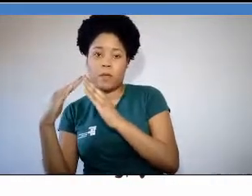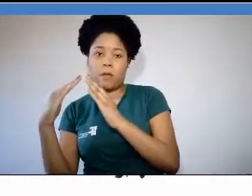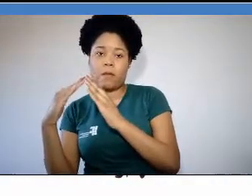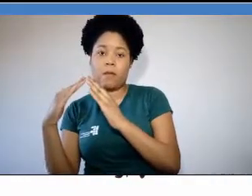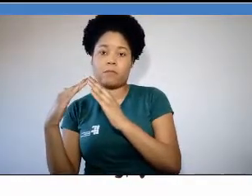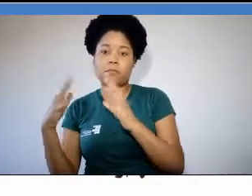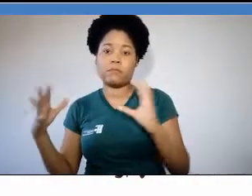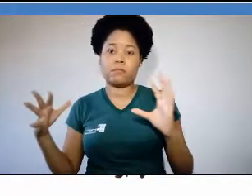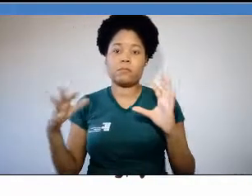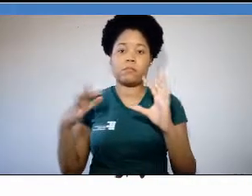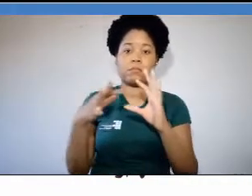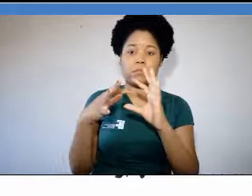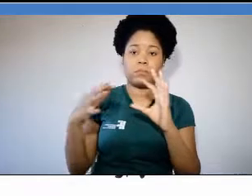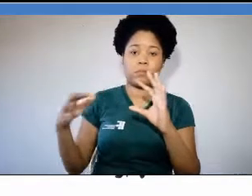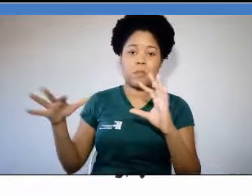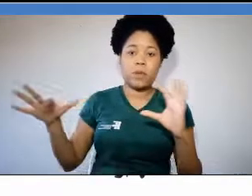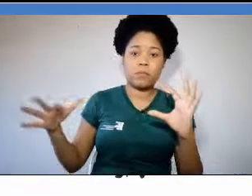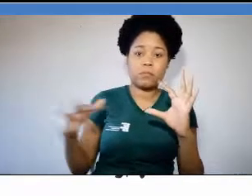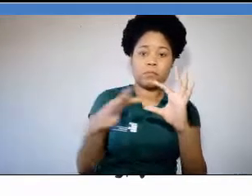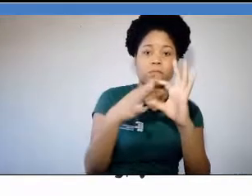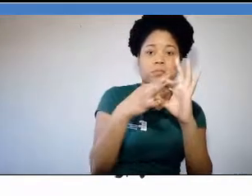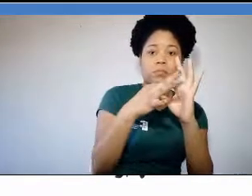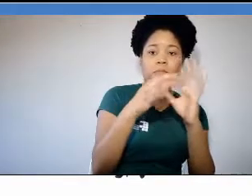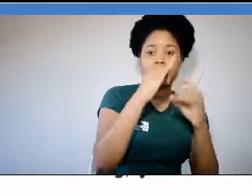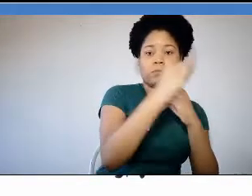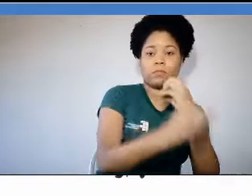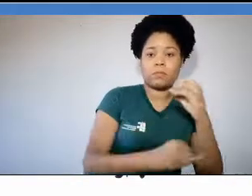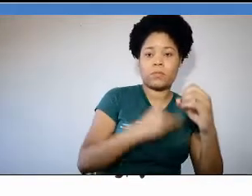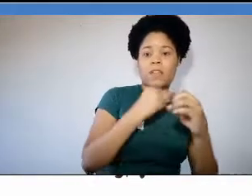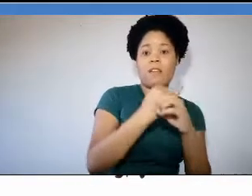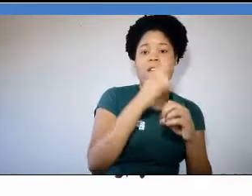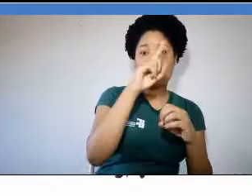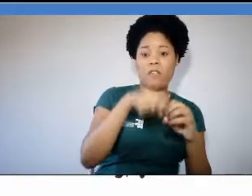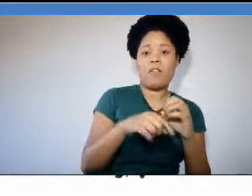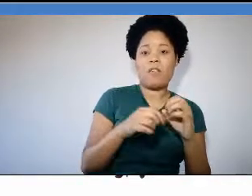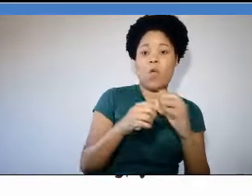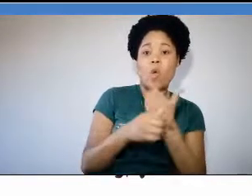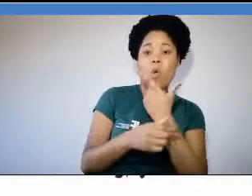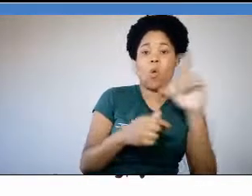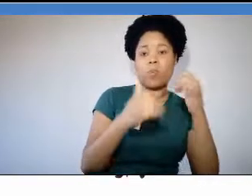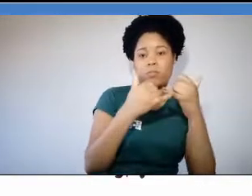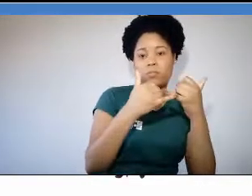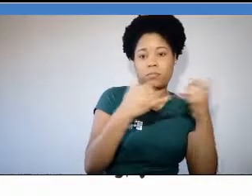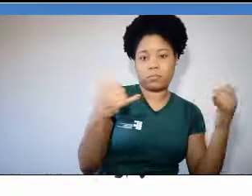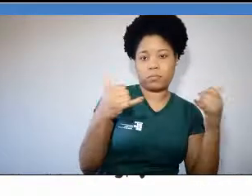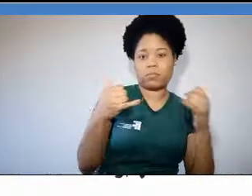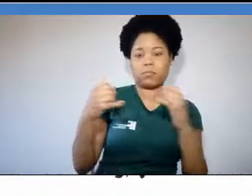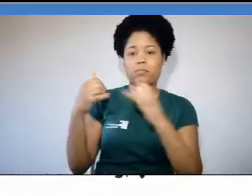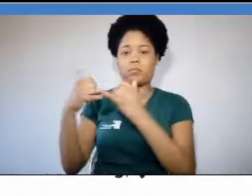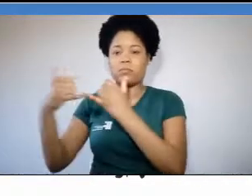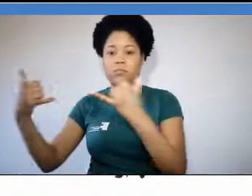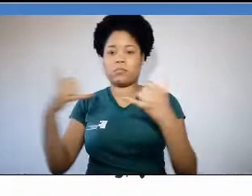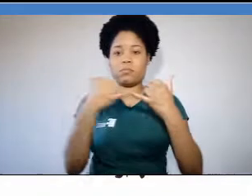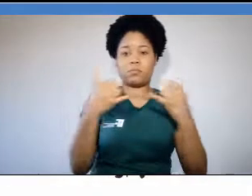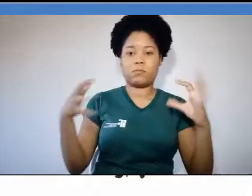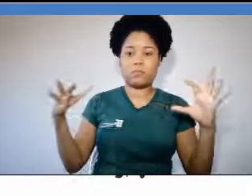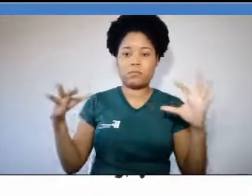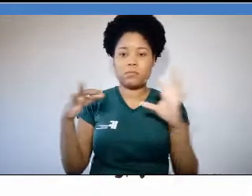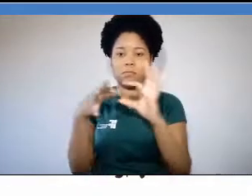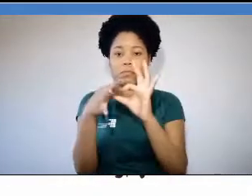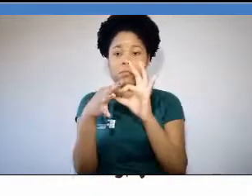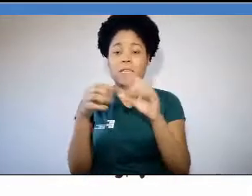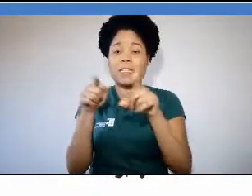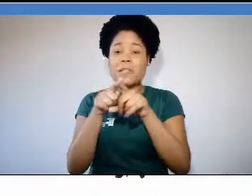sua casa e essa rede com conexão à internet, que é uma outra rede. Então, ele faz a união de duas